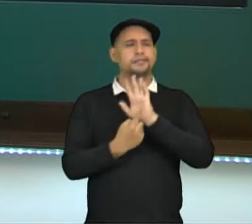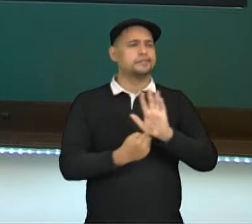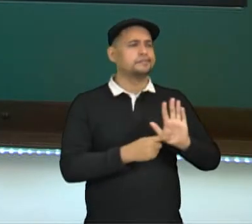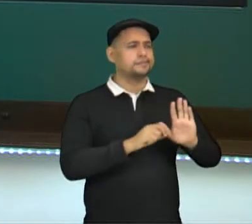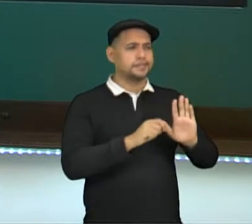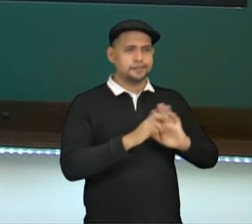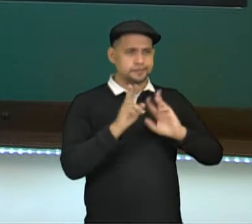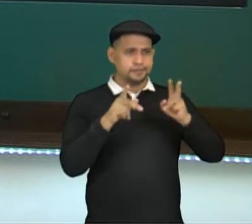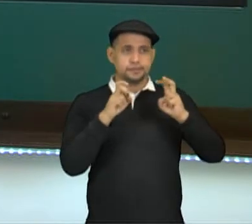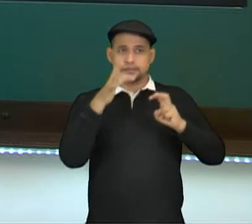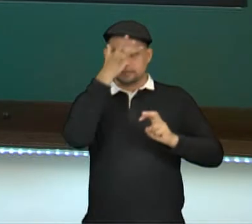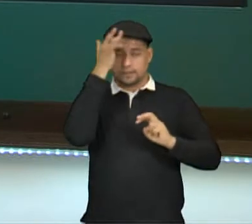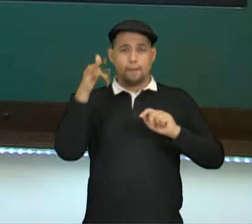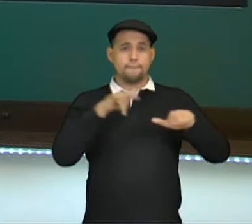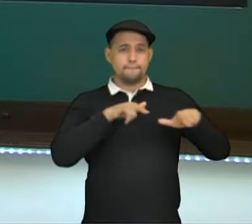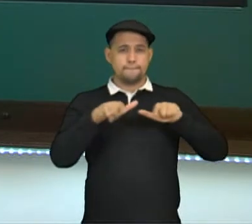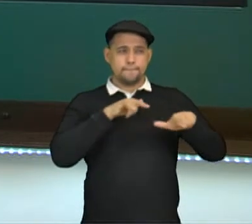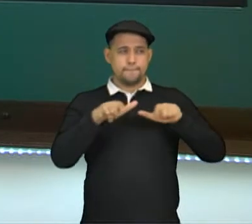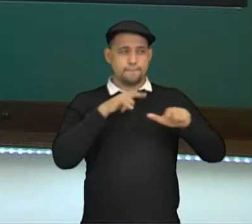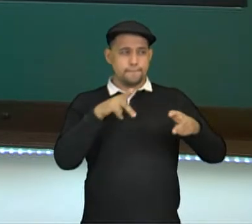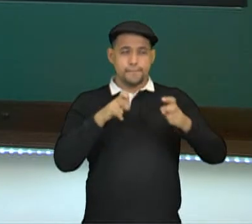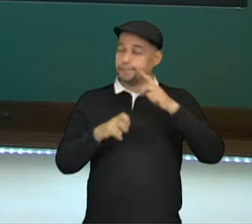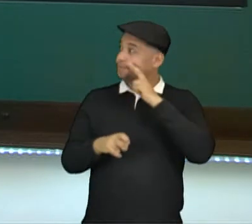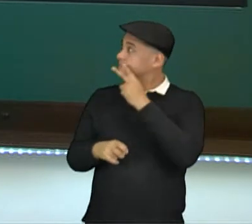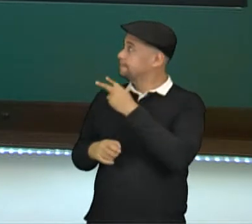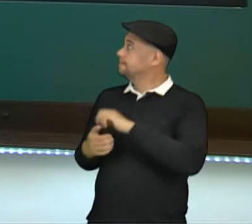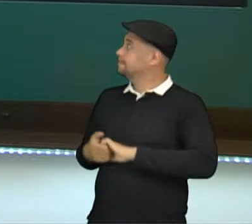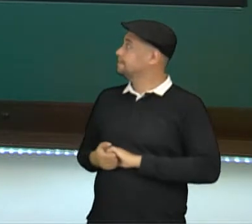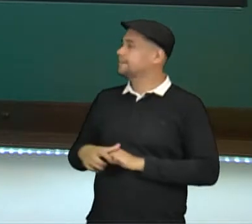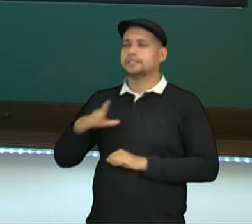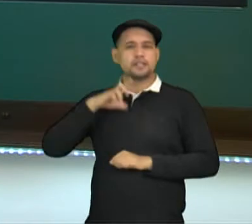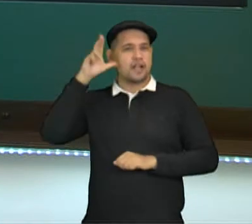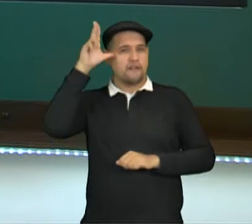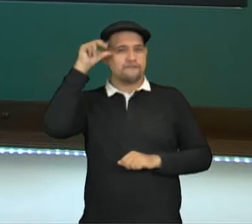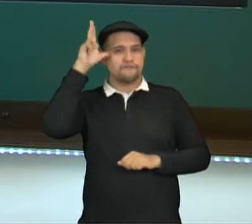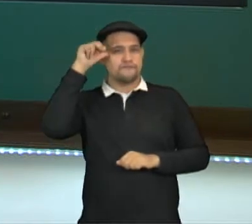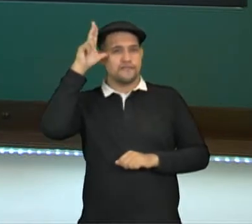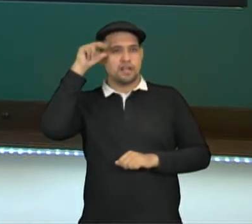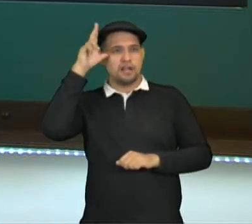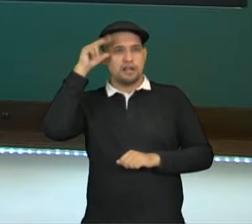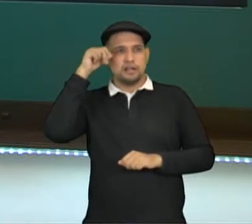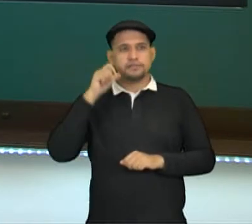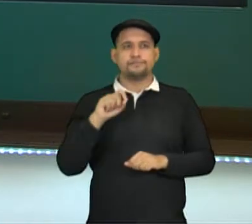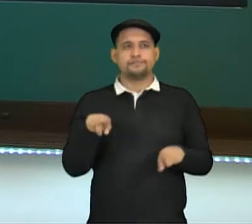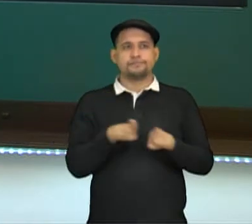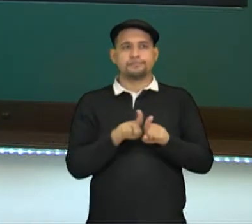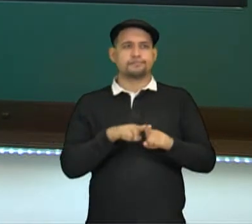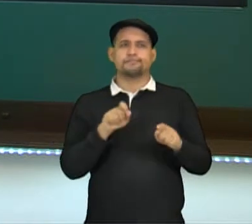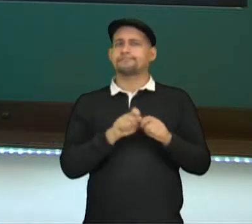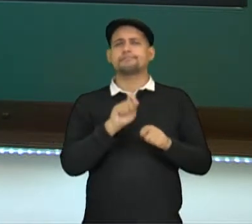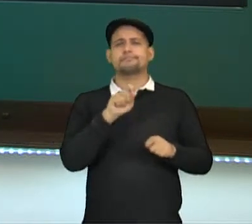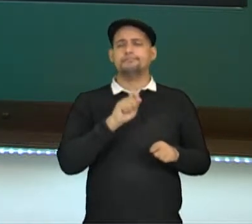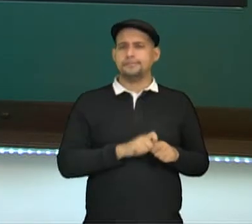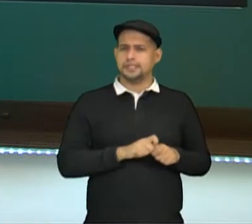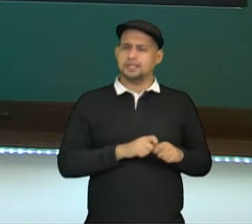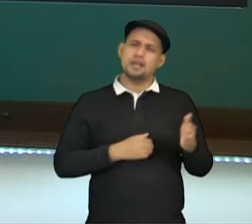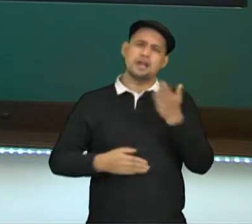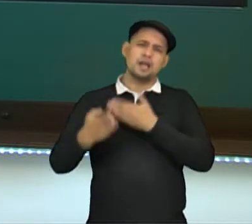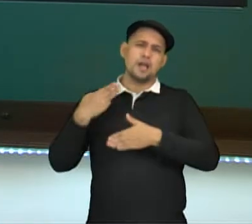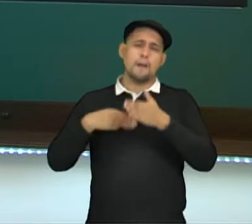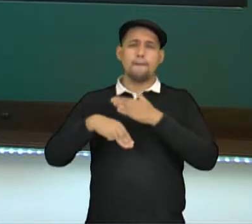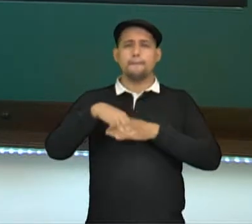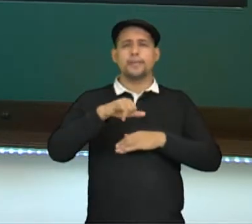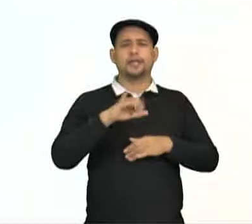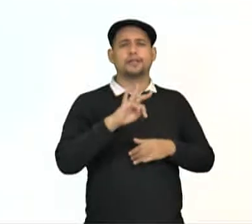você está vendo que são operários, na verdade, né? E está tendo cavalos, e esses cavalos estão com asas, então está dando exatamente um aspecto mitológico para a